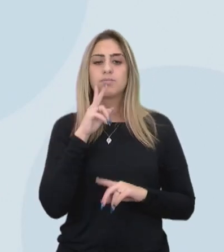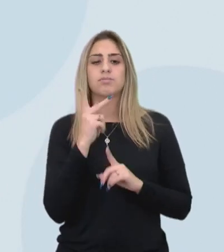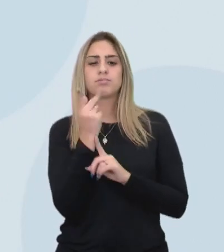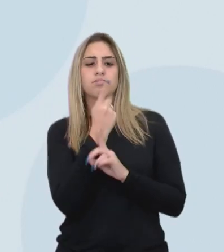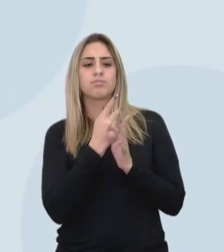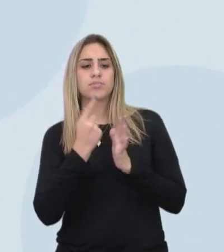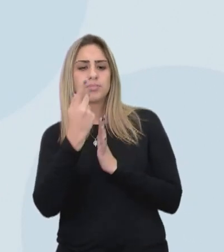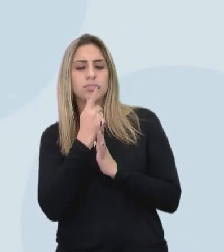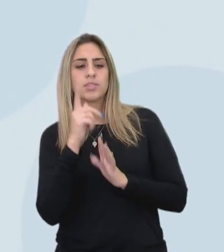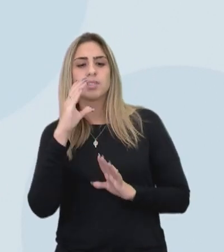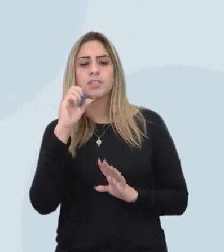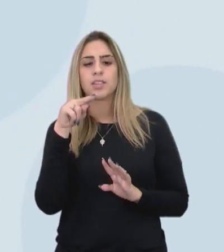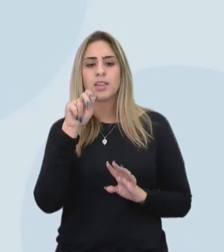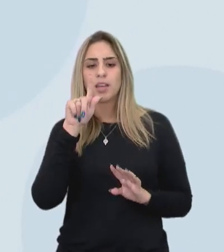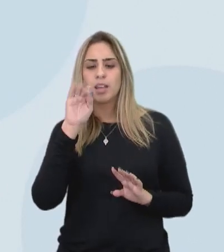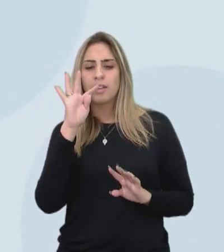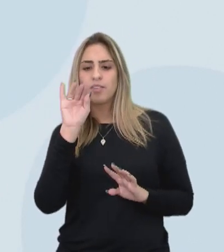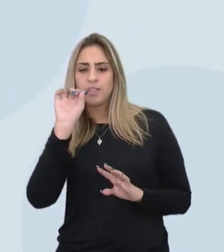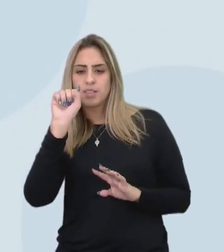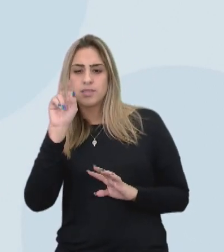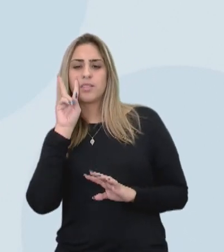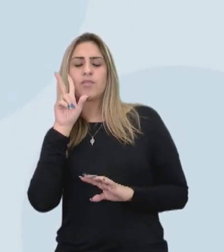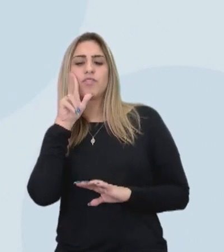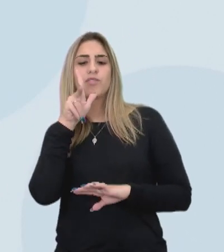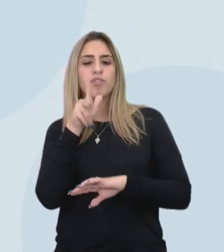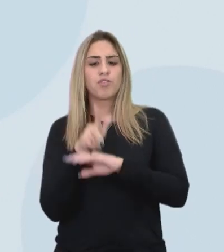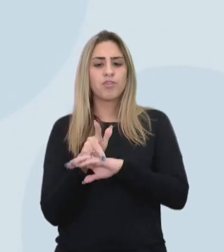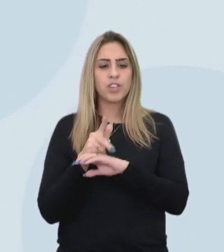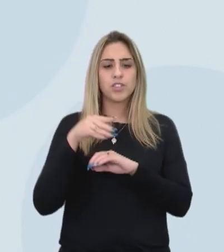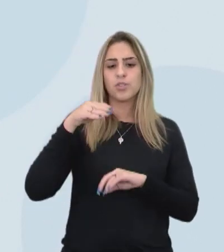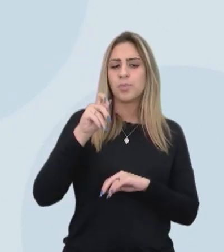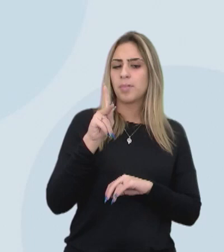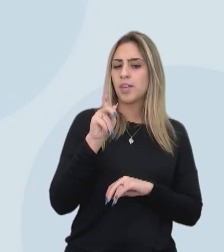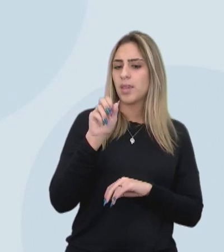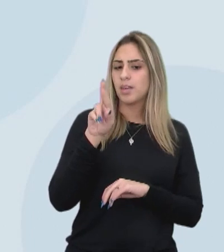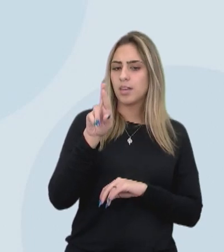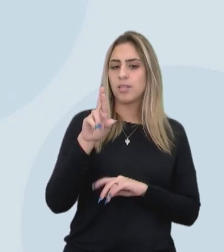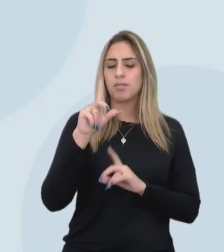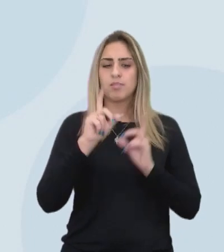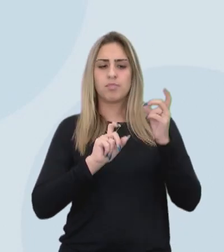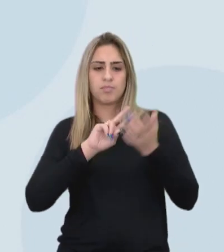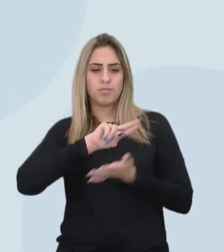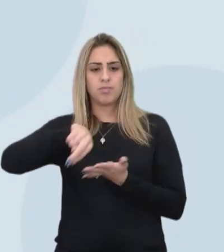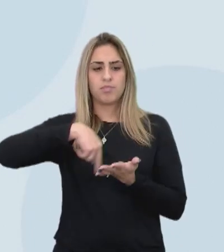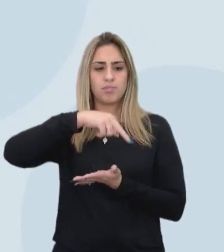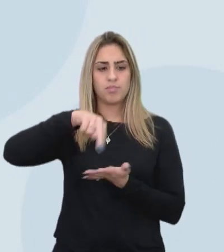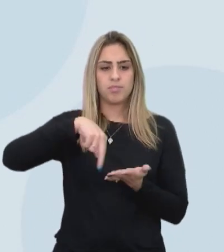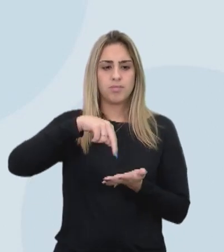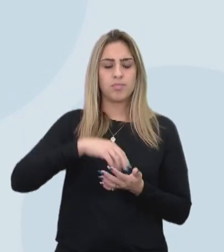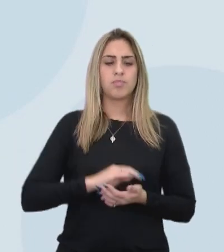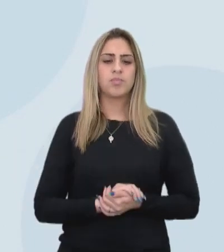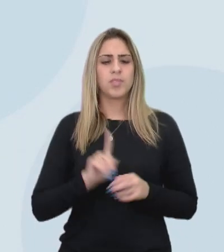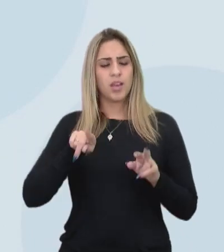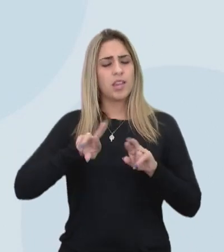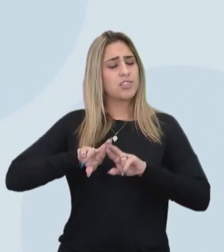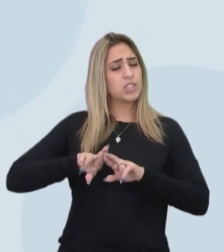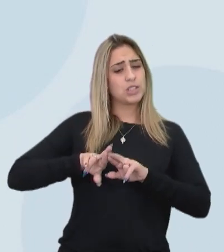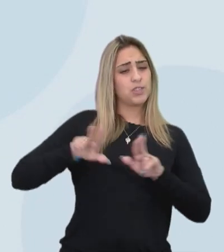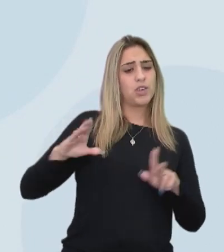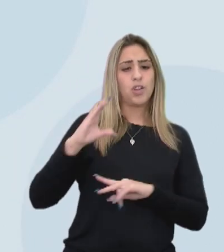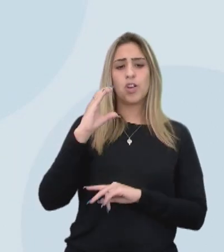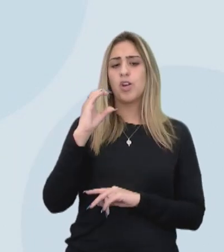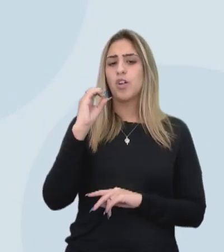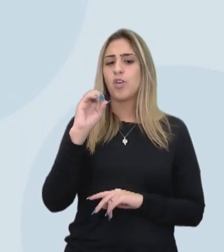gráfico, cinegrafista, videomaker, que nós vimos na aula anterior, coreógrafos, coreólogos, que é diferente, né? Um